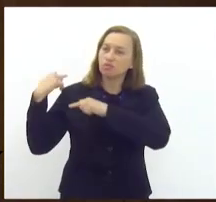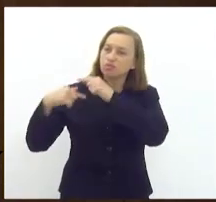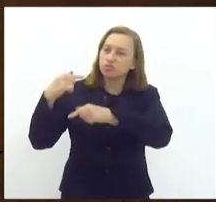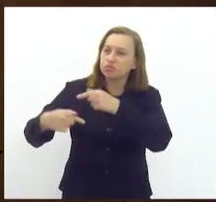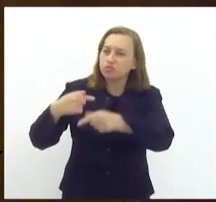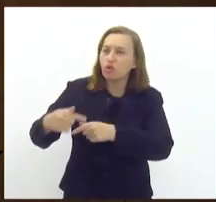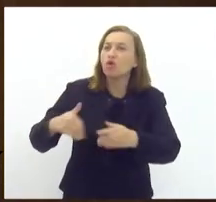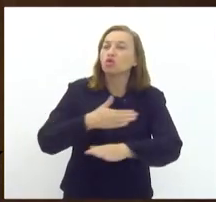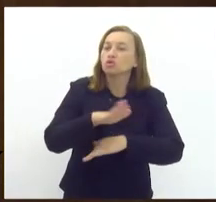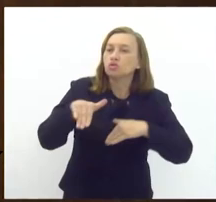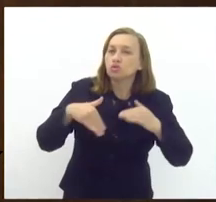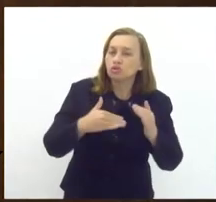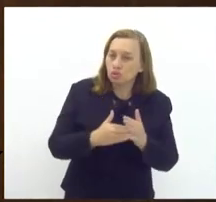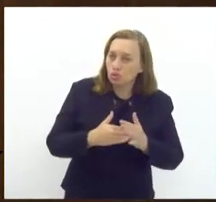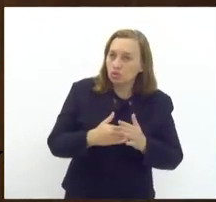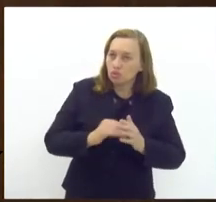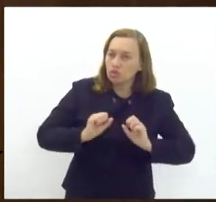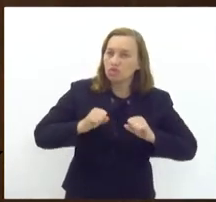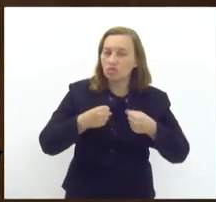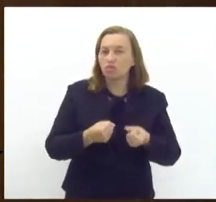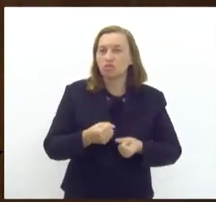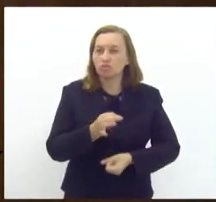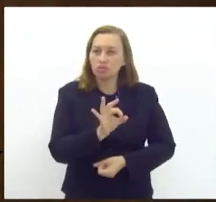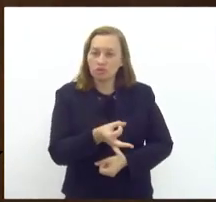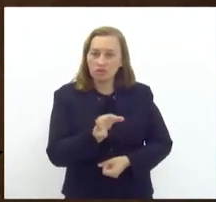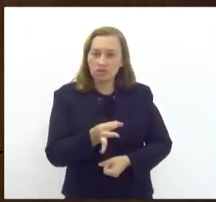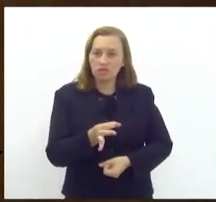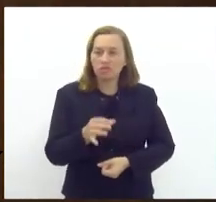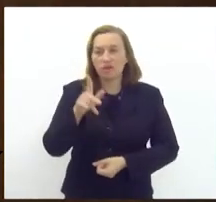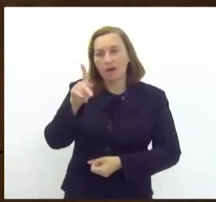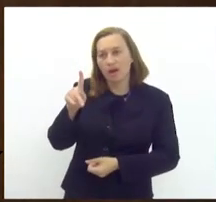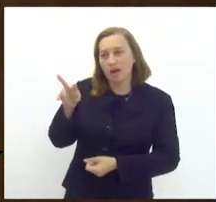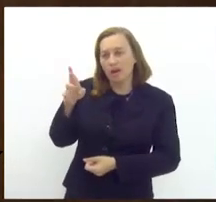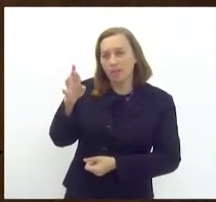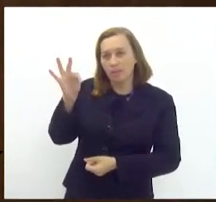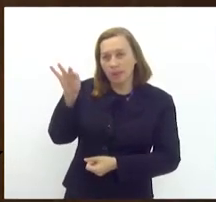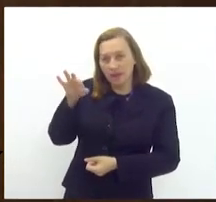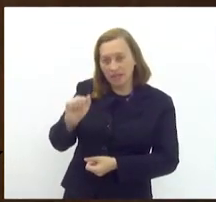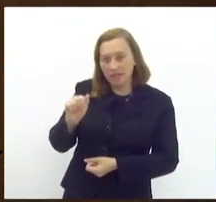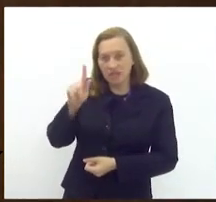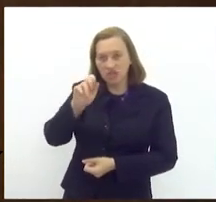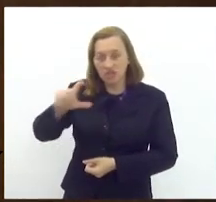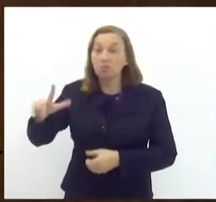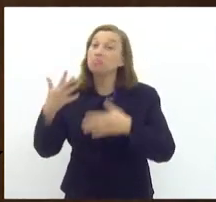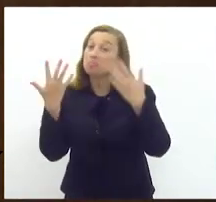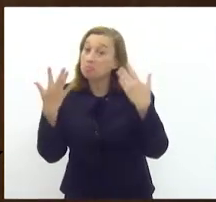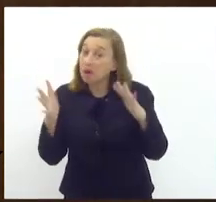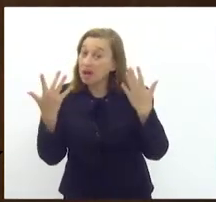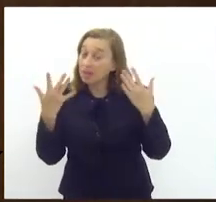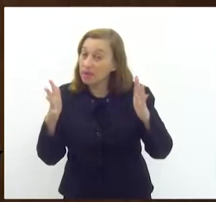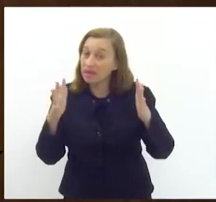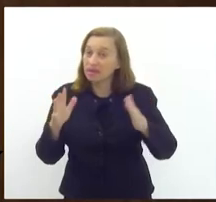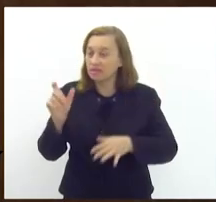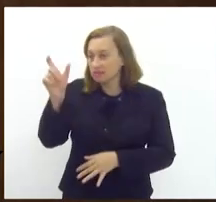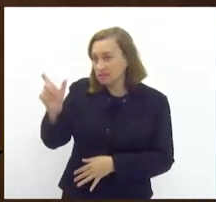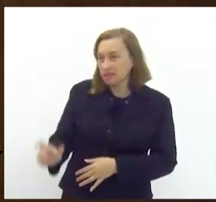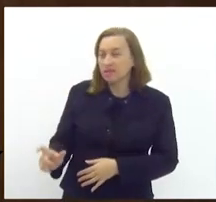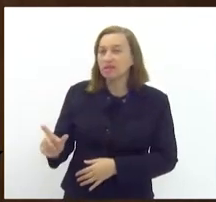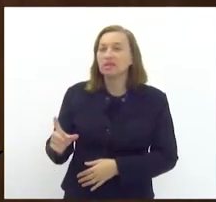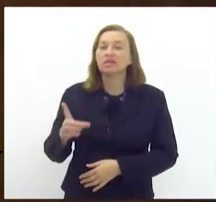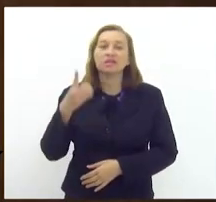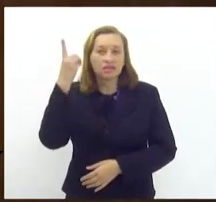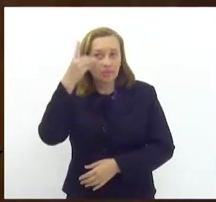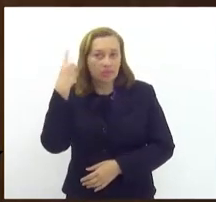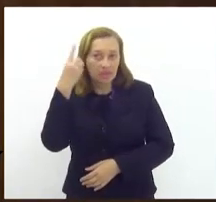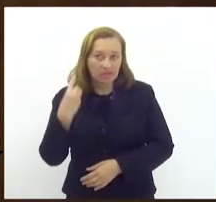os méritos possíveis a Preta Gil e parabéns autora deputada Dani balbe